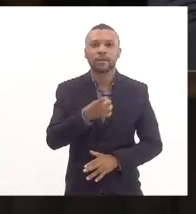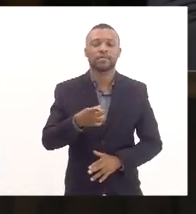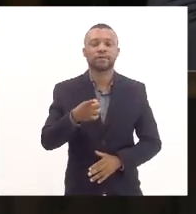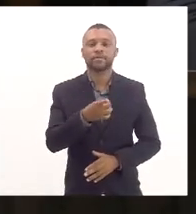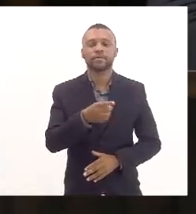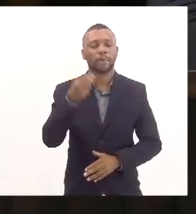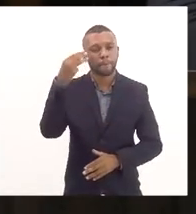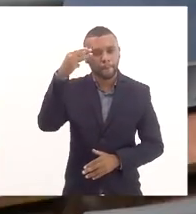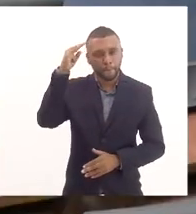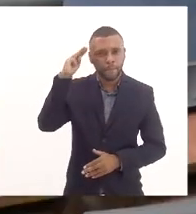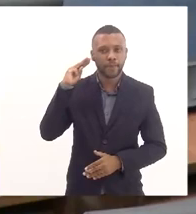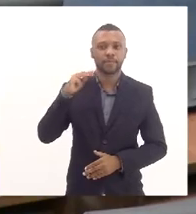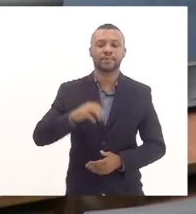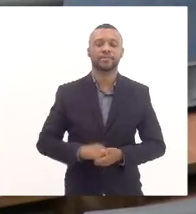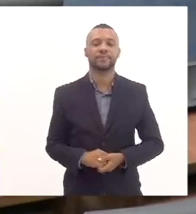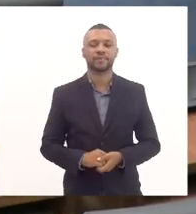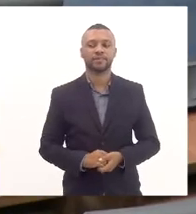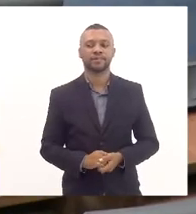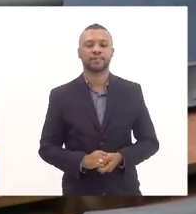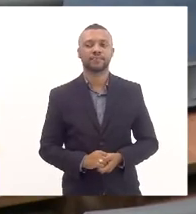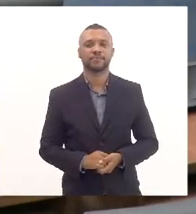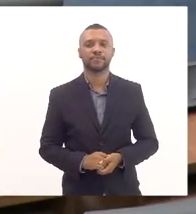o Márcio Pacheco